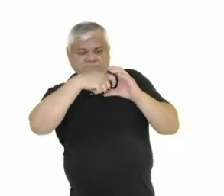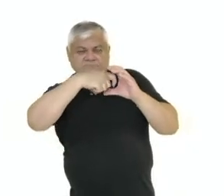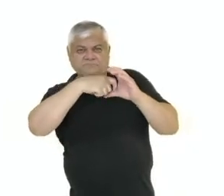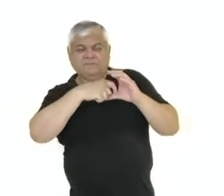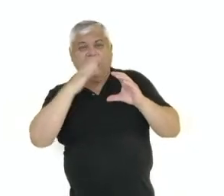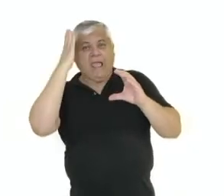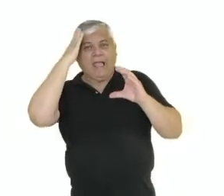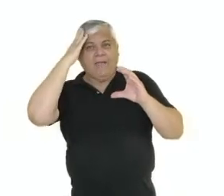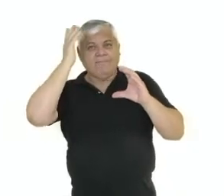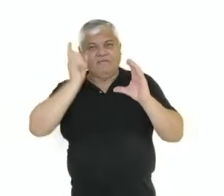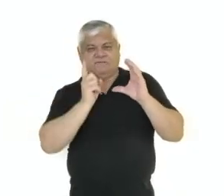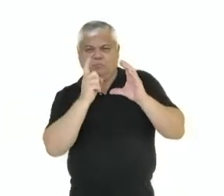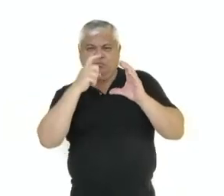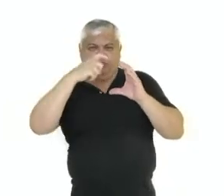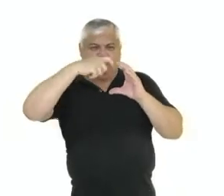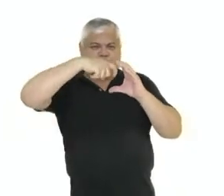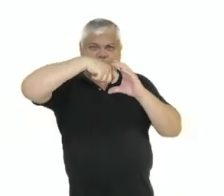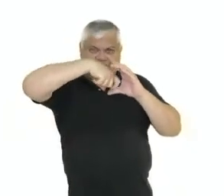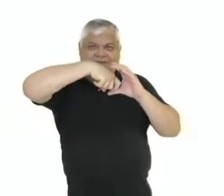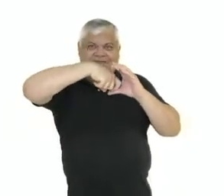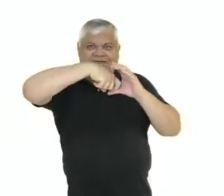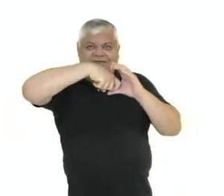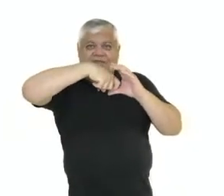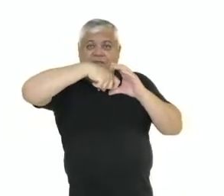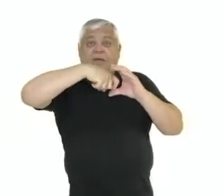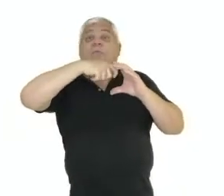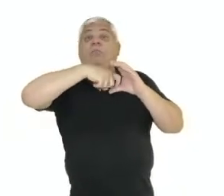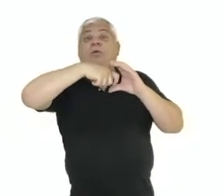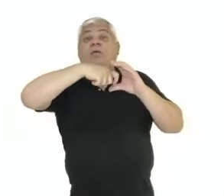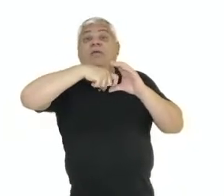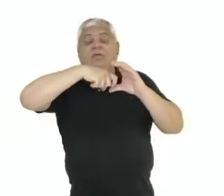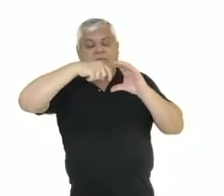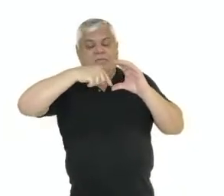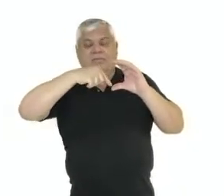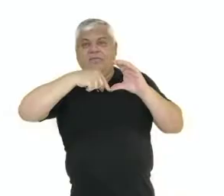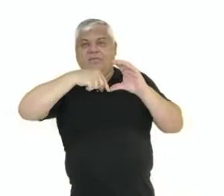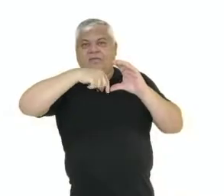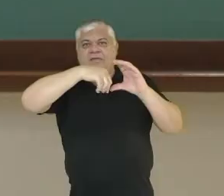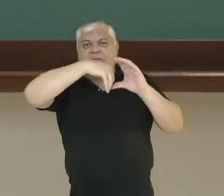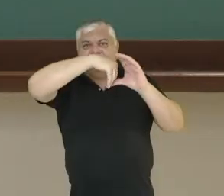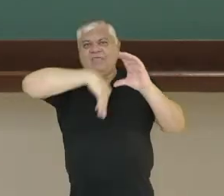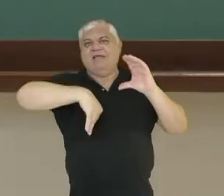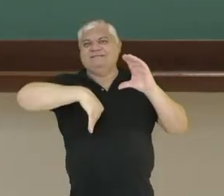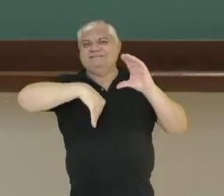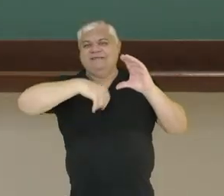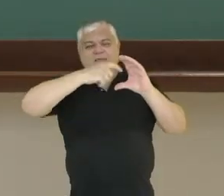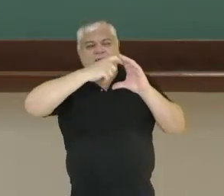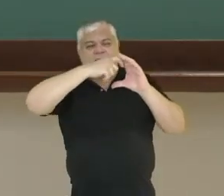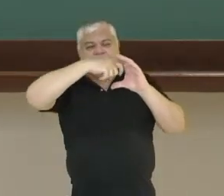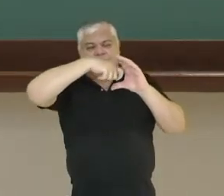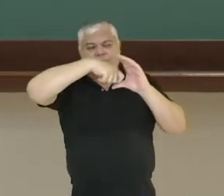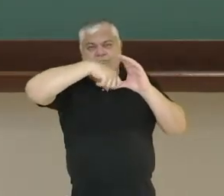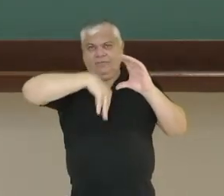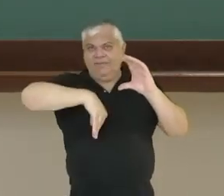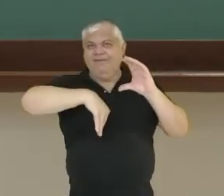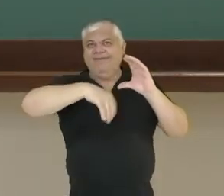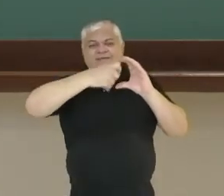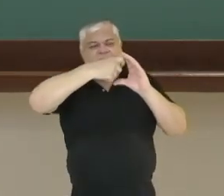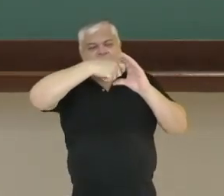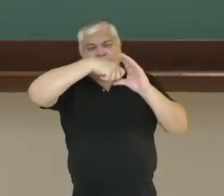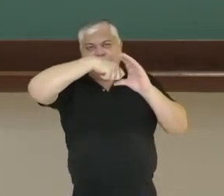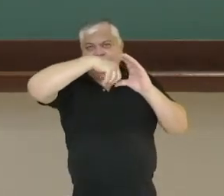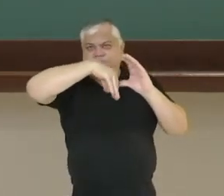para baixo, então ele vai ficar virado, né? Por quê? Porque é mais fácil o parto, ele facilita esse